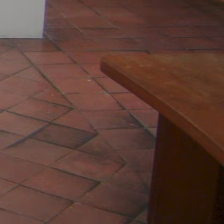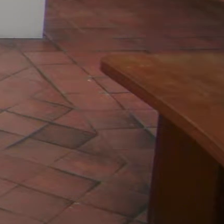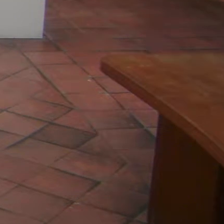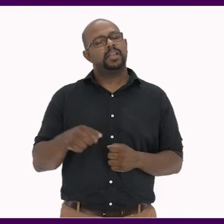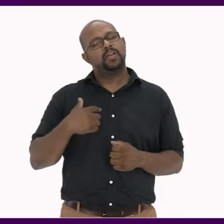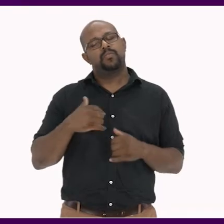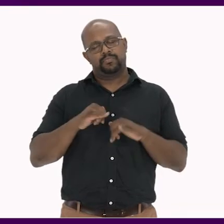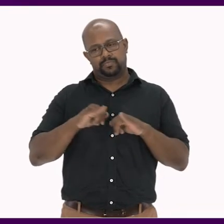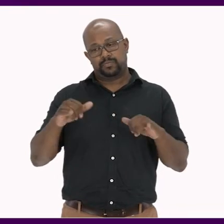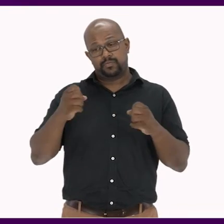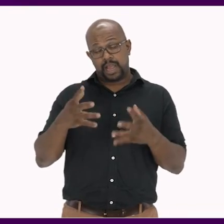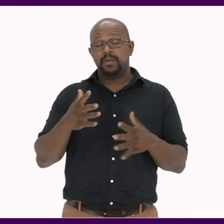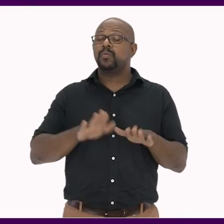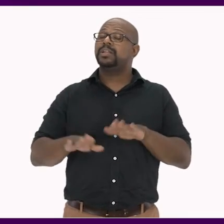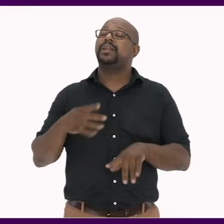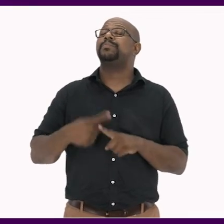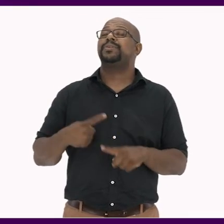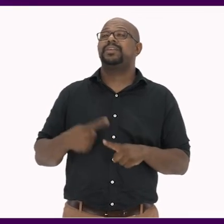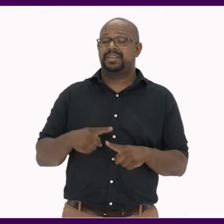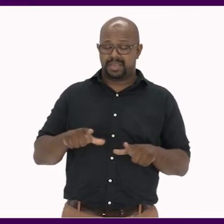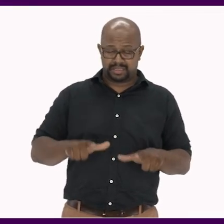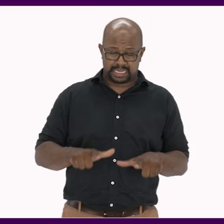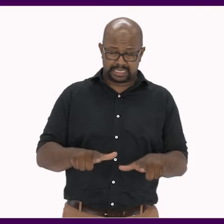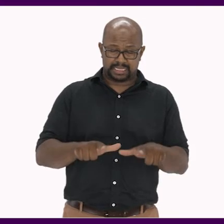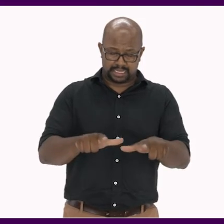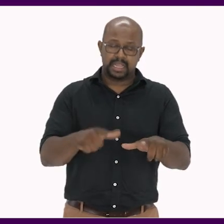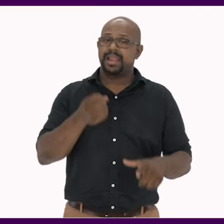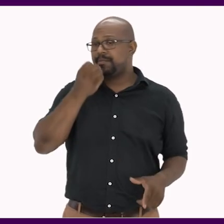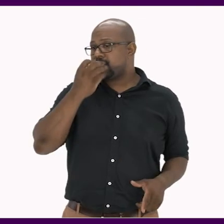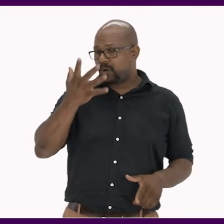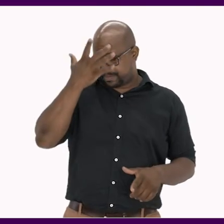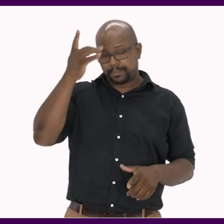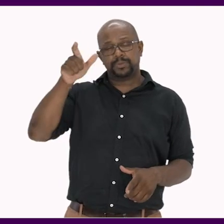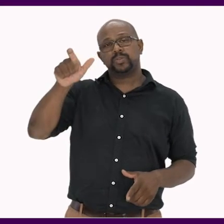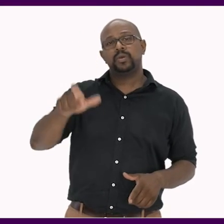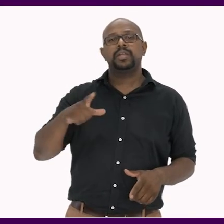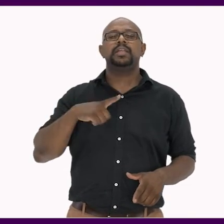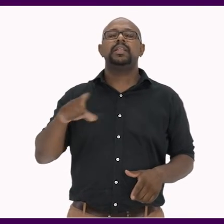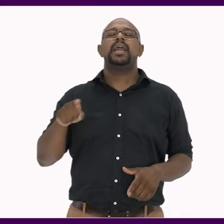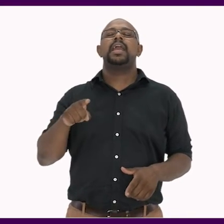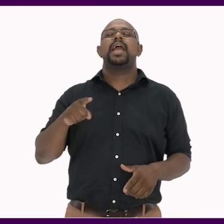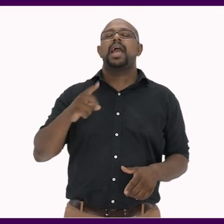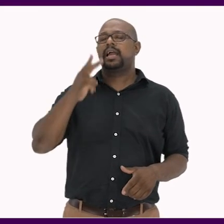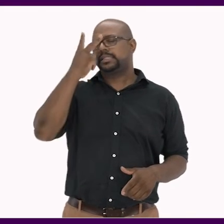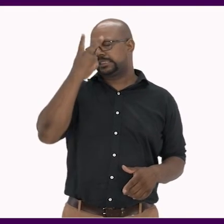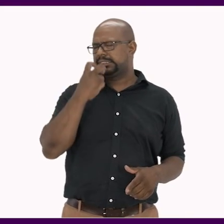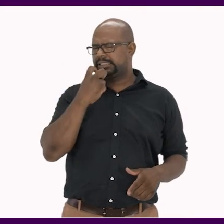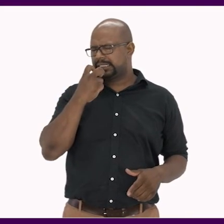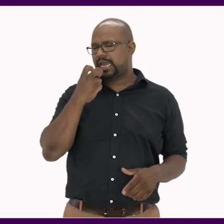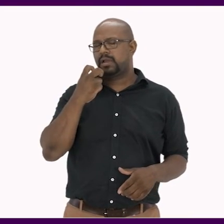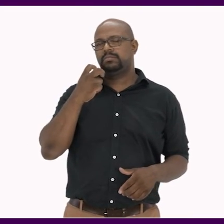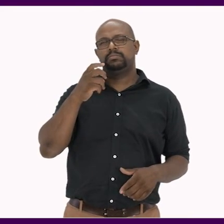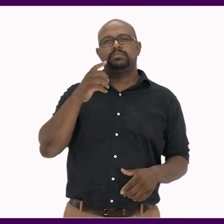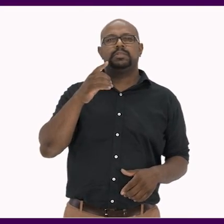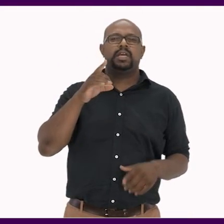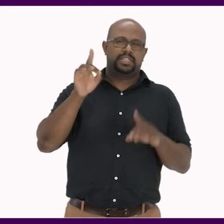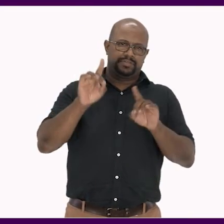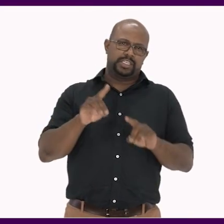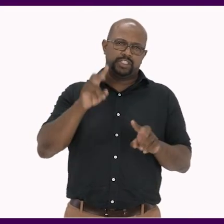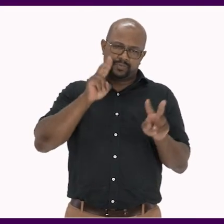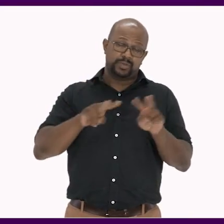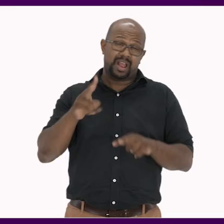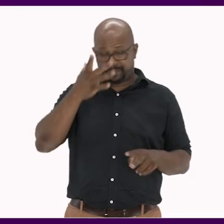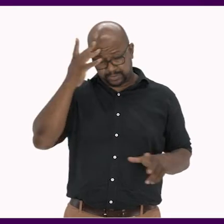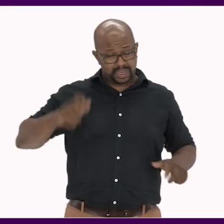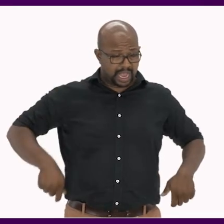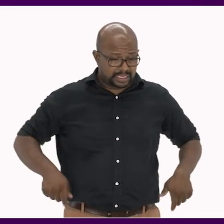bolinhas. Eu falo que por certo cuidado, porque o piso tátil é muito bom para a pessoa que tem deficiência visual, mas para uma pessoa que